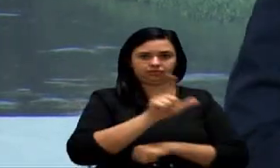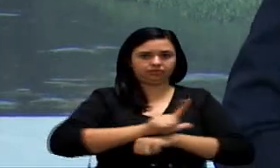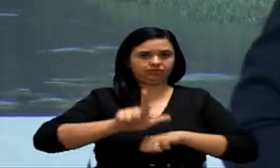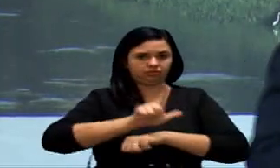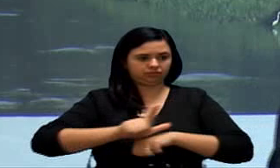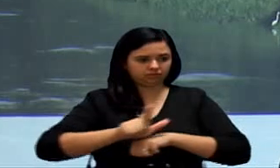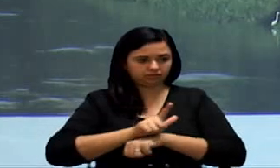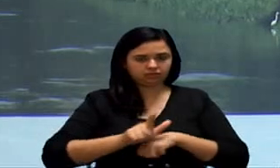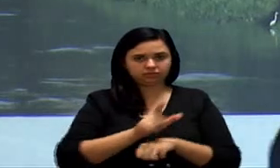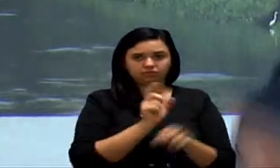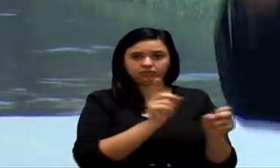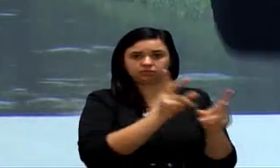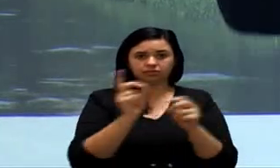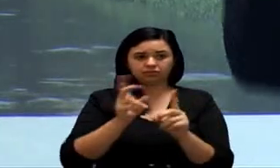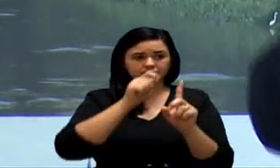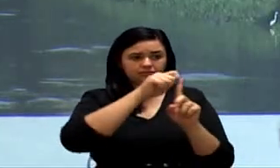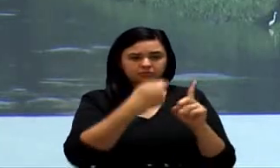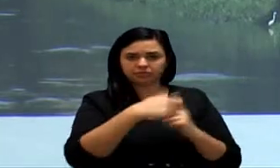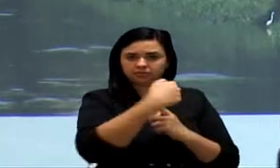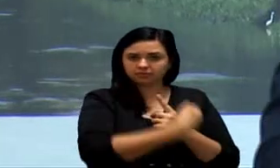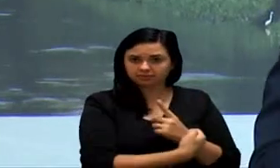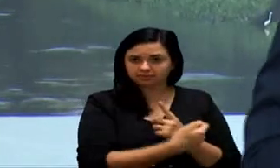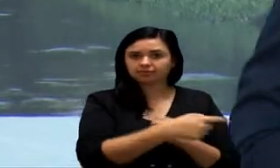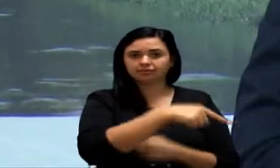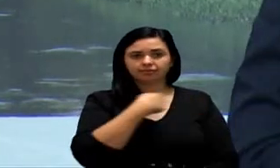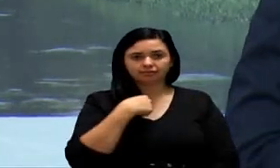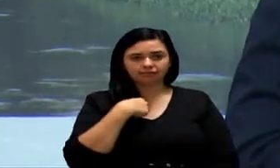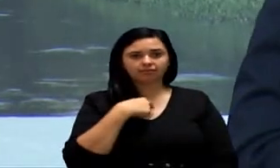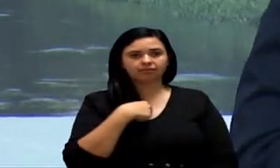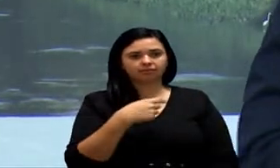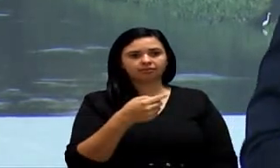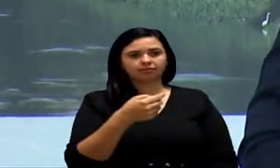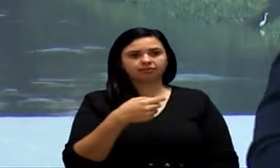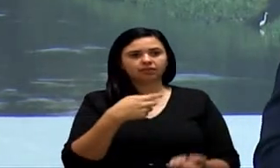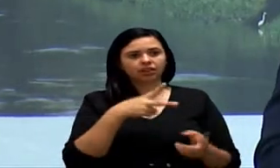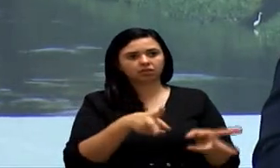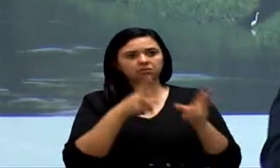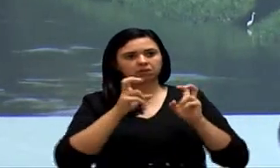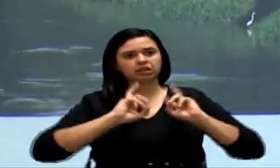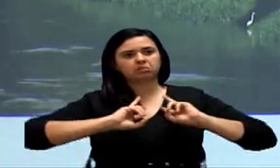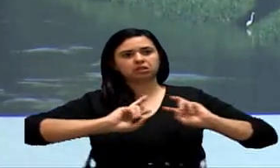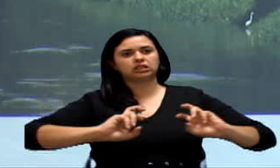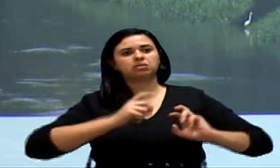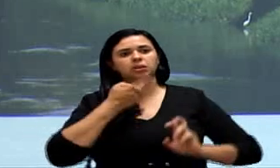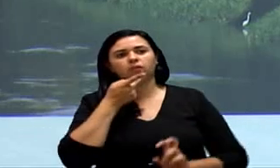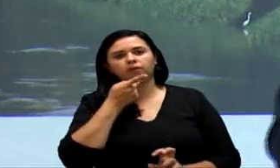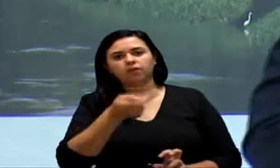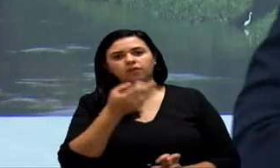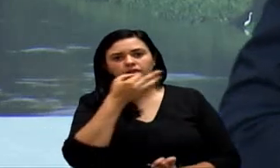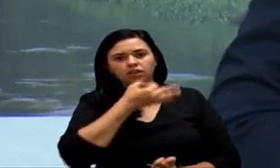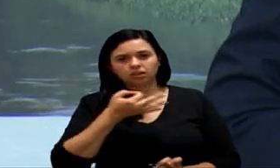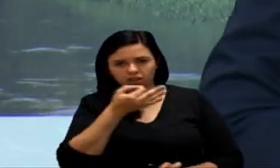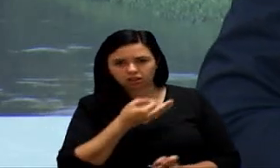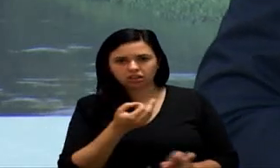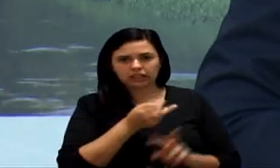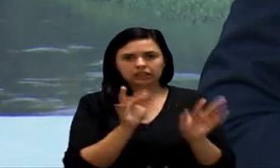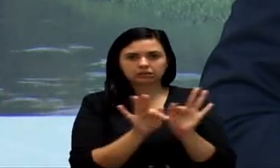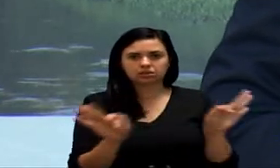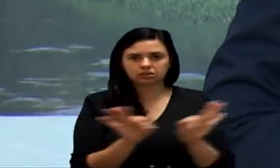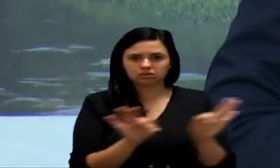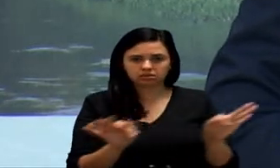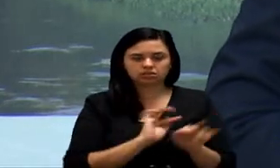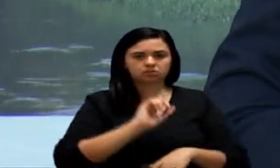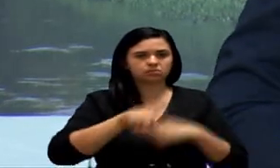anos Mogi e Bertioga. E ele viu minha fala pela simplicidade e procurou o Vitão do Cachorrão. Imediatamente liguei para o governador Tarcísio de